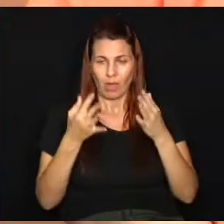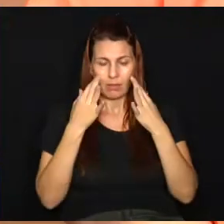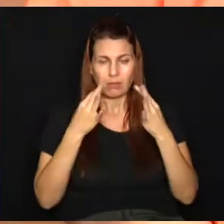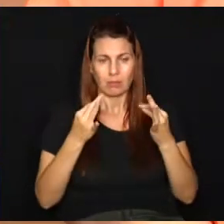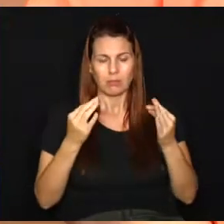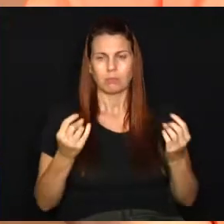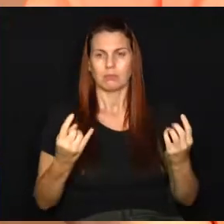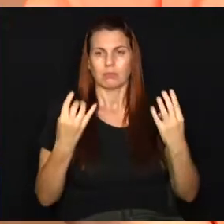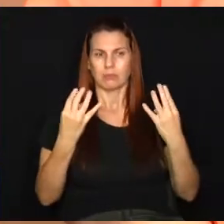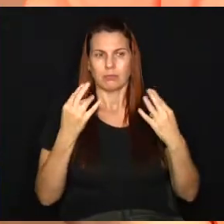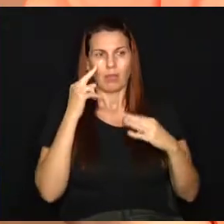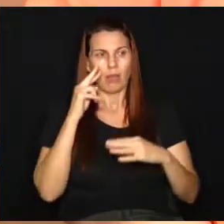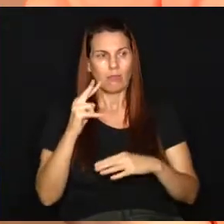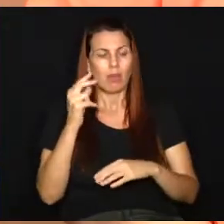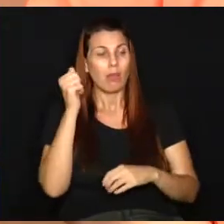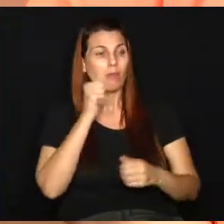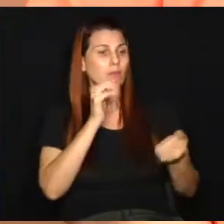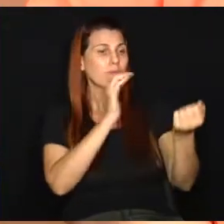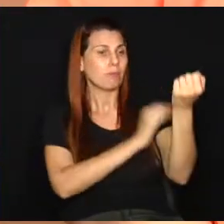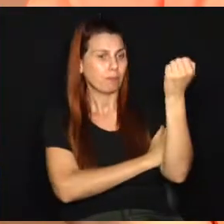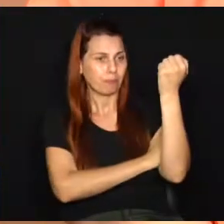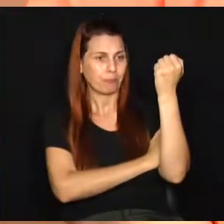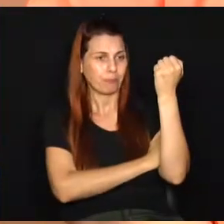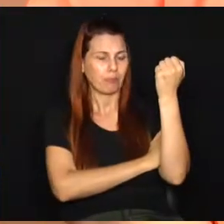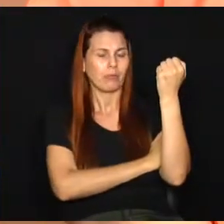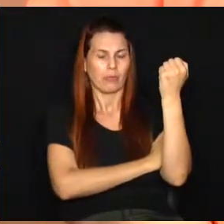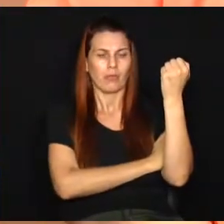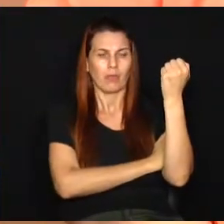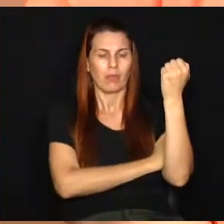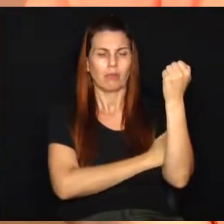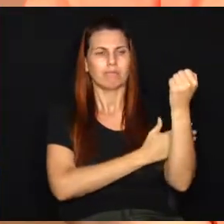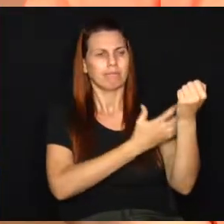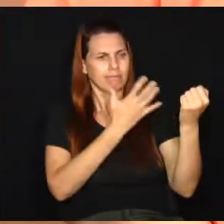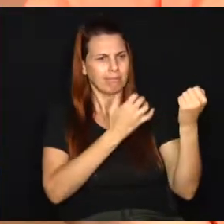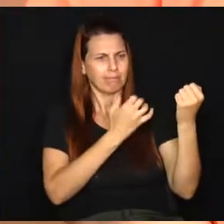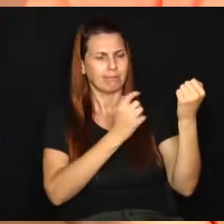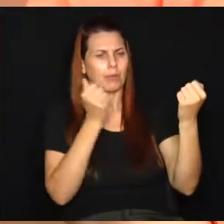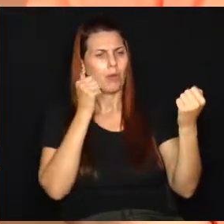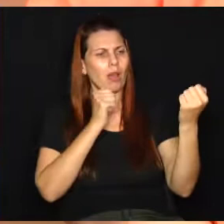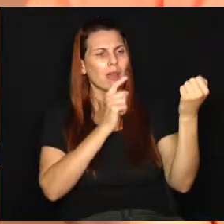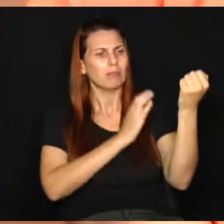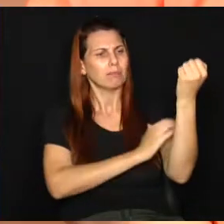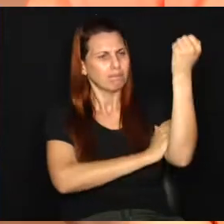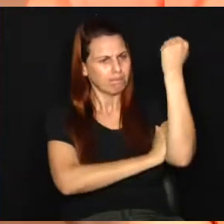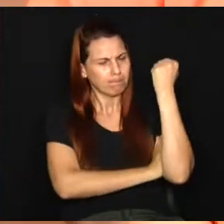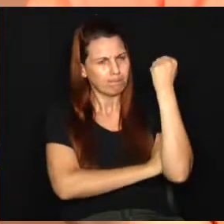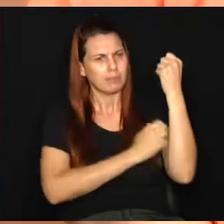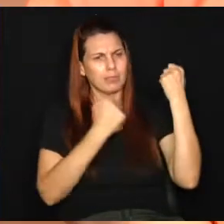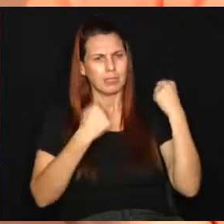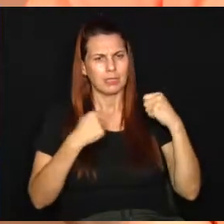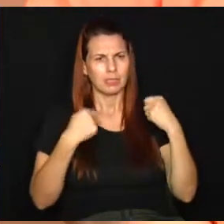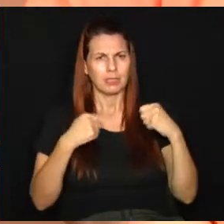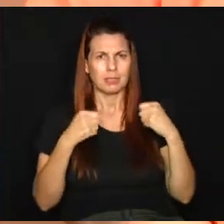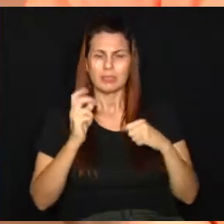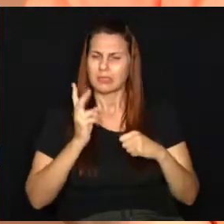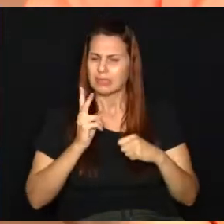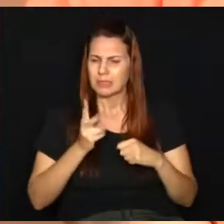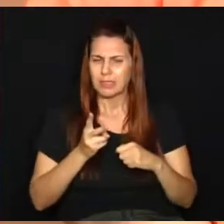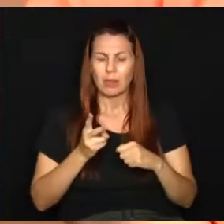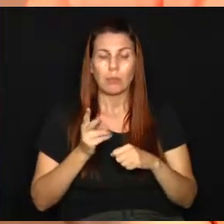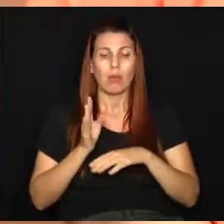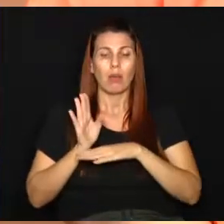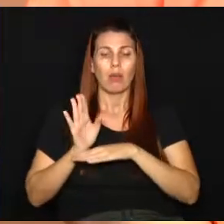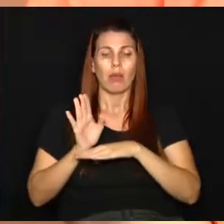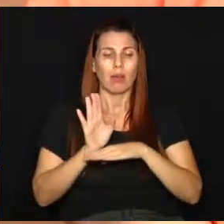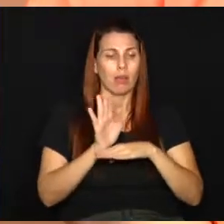próprio feminismo, puxando a orelha do feminismo, que o feminismo ele é um feminismo que tem que ser interseccional, que tem que